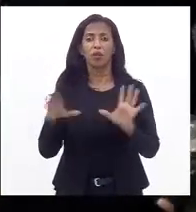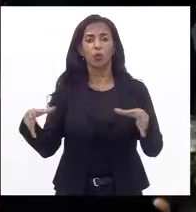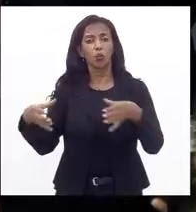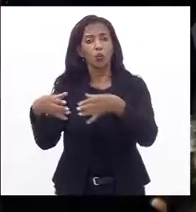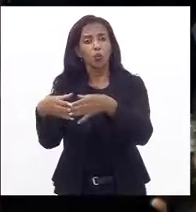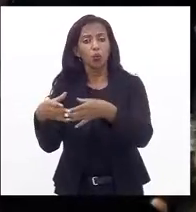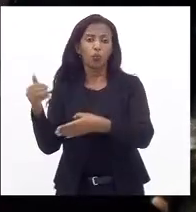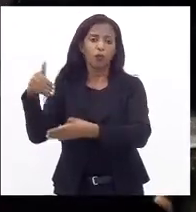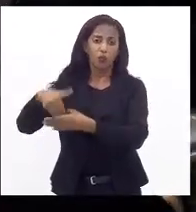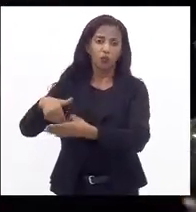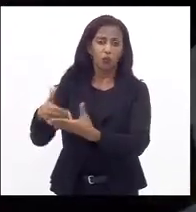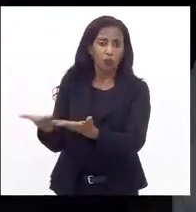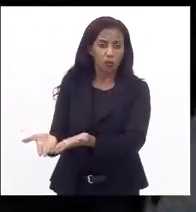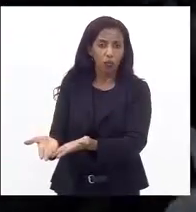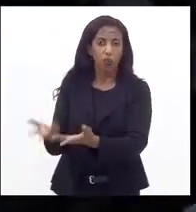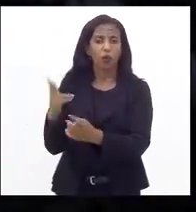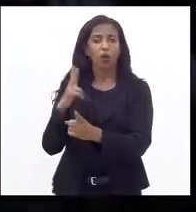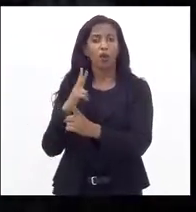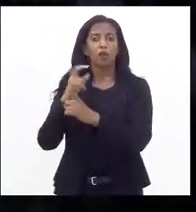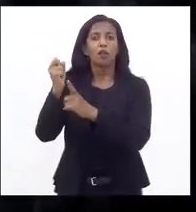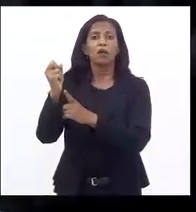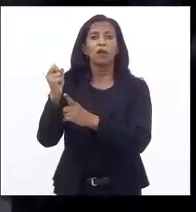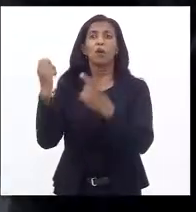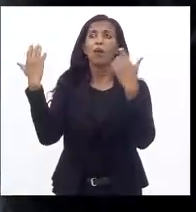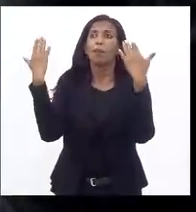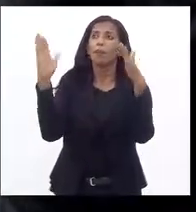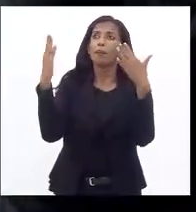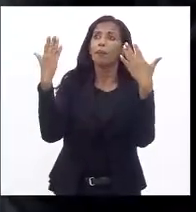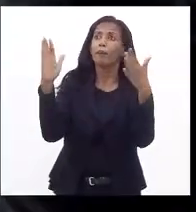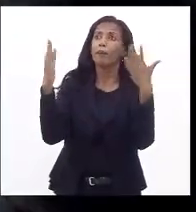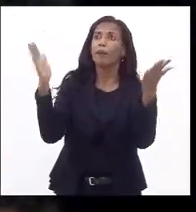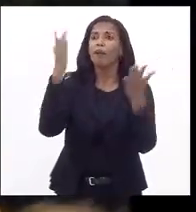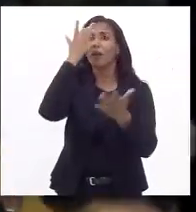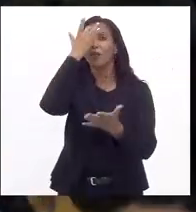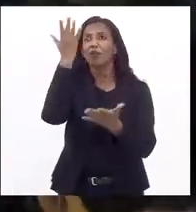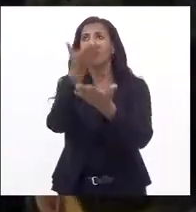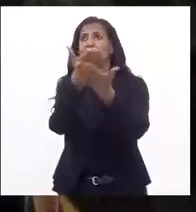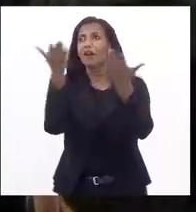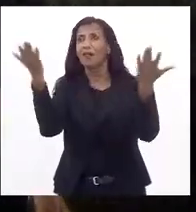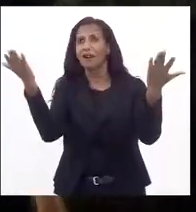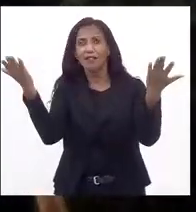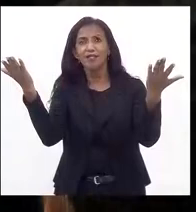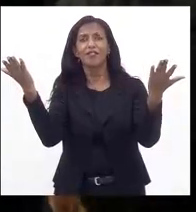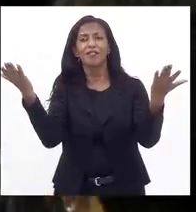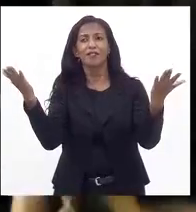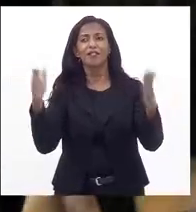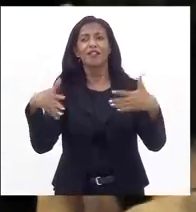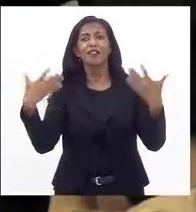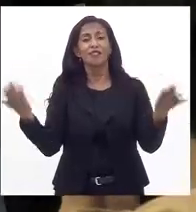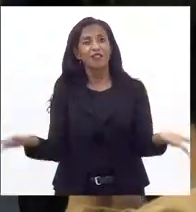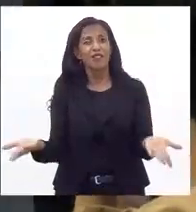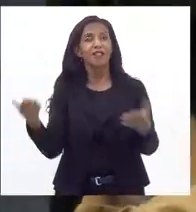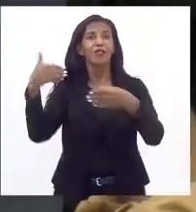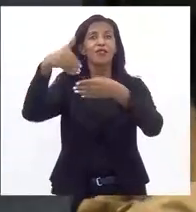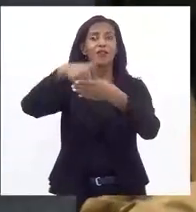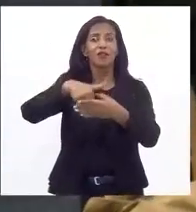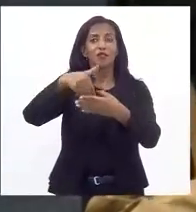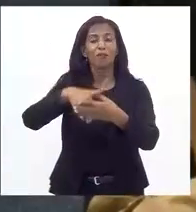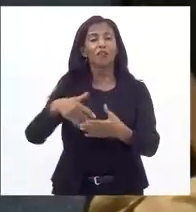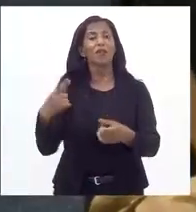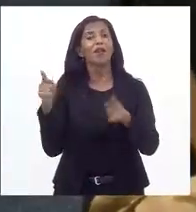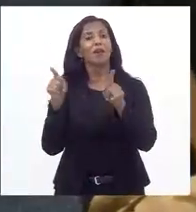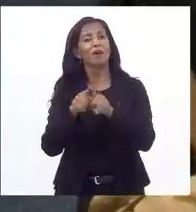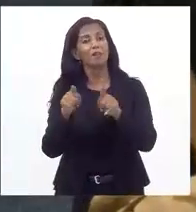grupo de parlamentares voltou que ganhou a prazo o aplauso fácil das galerias Então nós vamos voltar vai